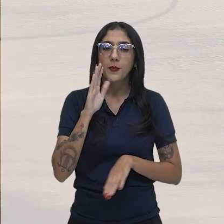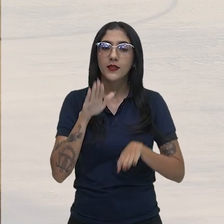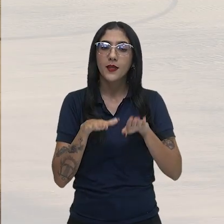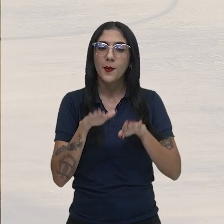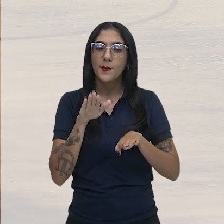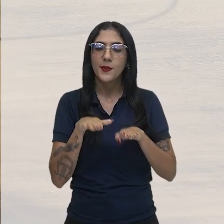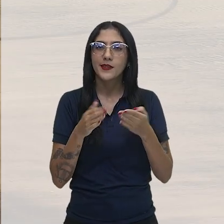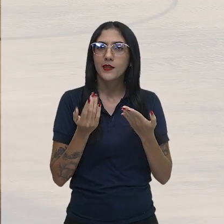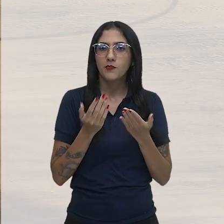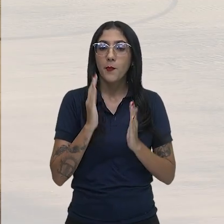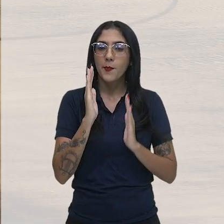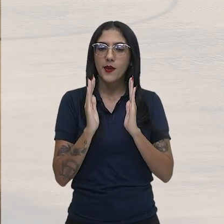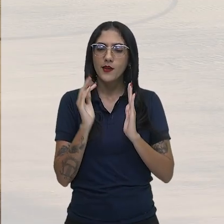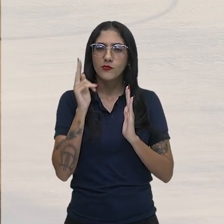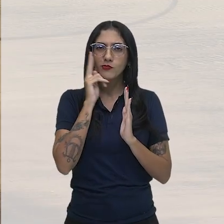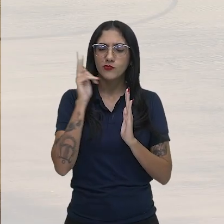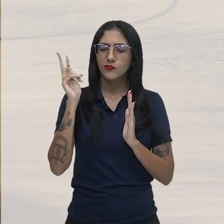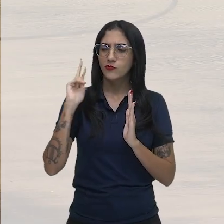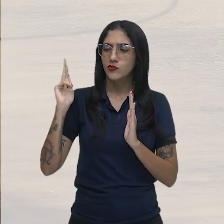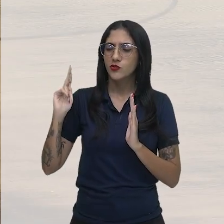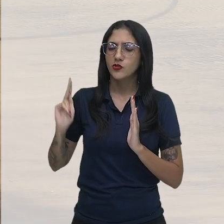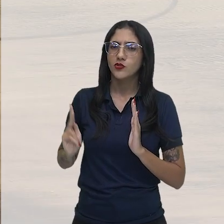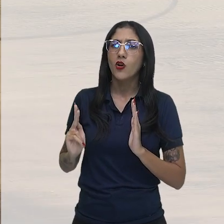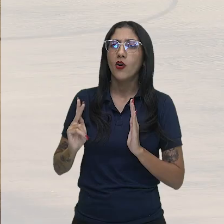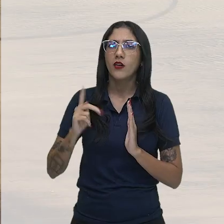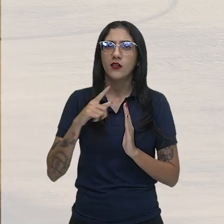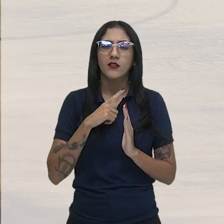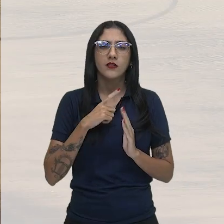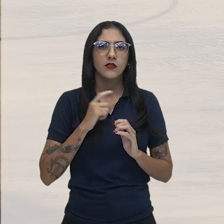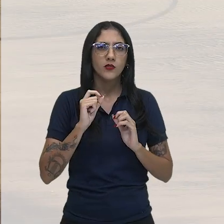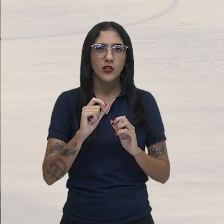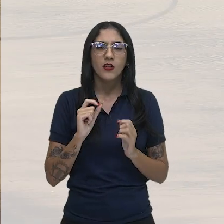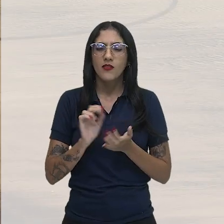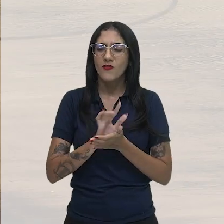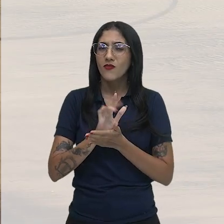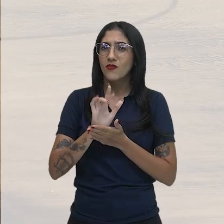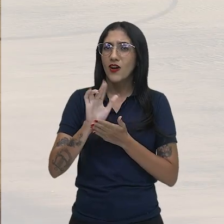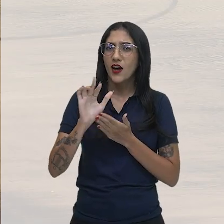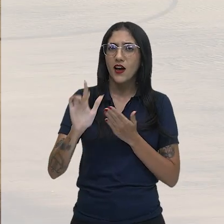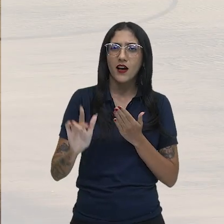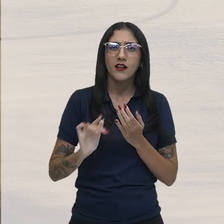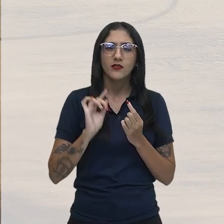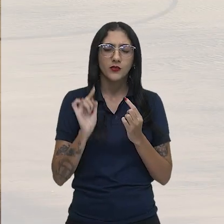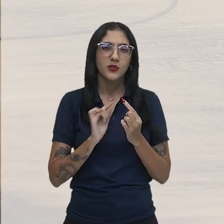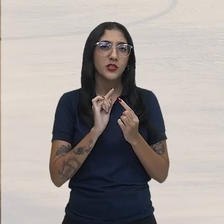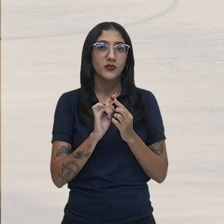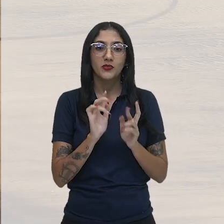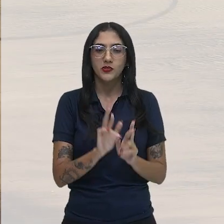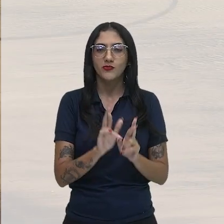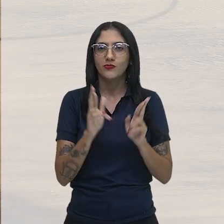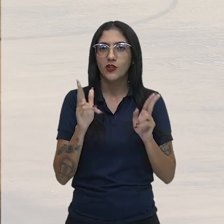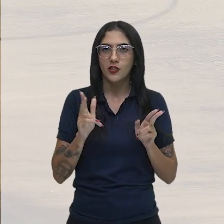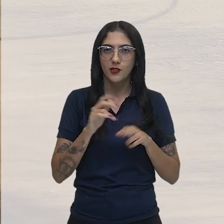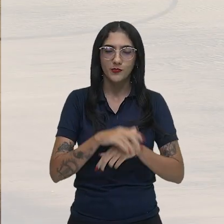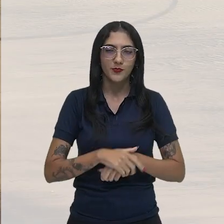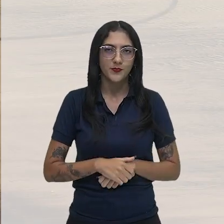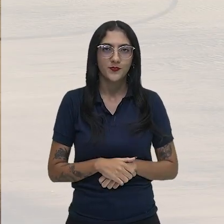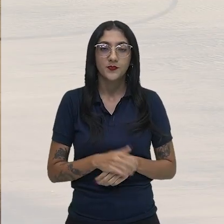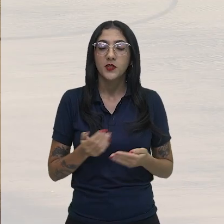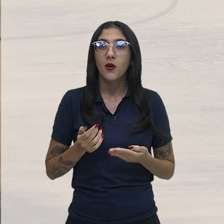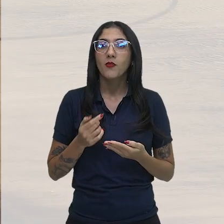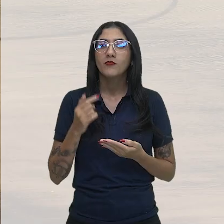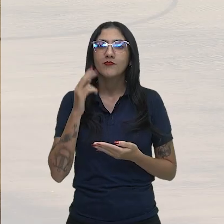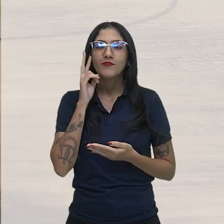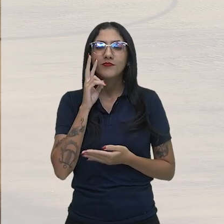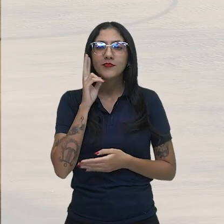época da nossa história, da nossa evolução, ela foi ganhando aí várias finalidades, não é mesmo? Então, vamos relembrar